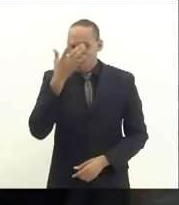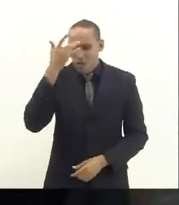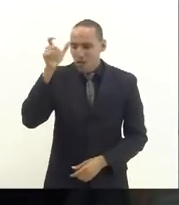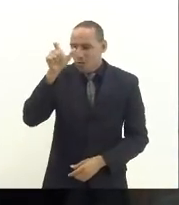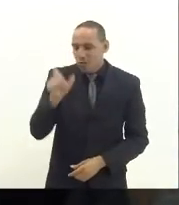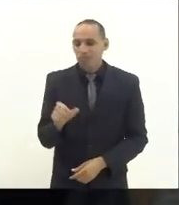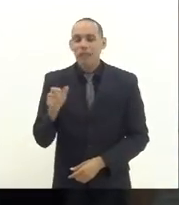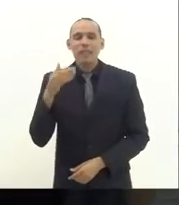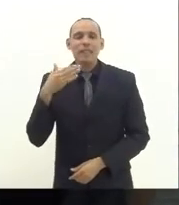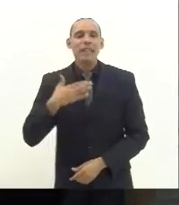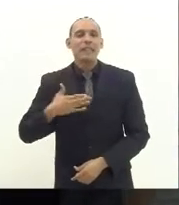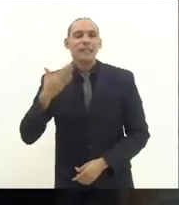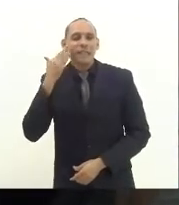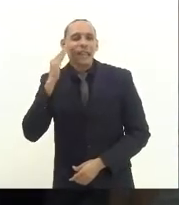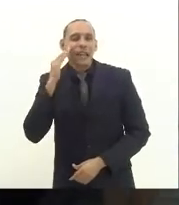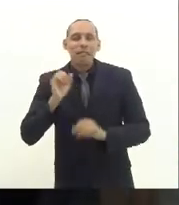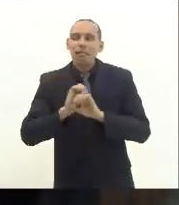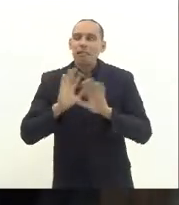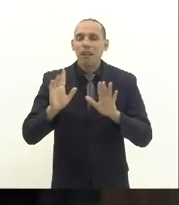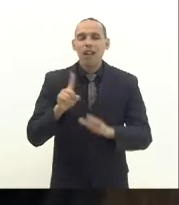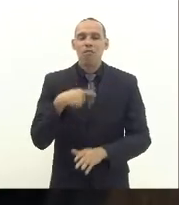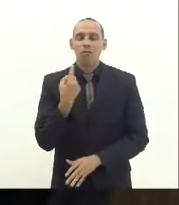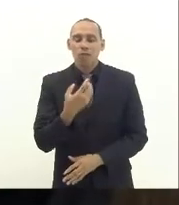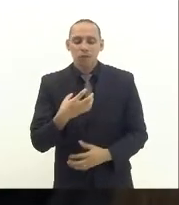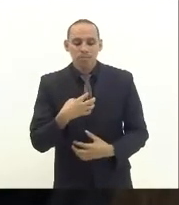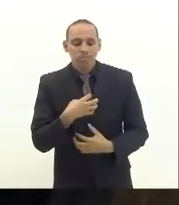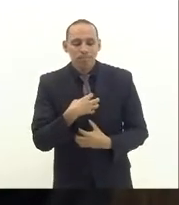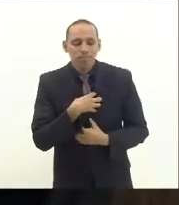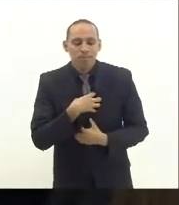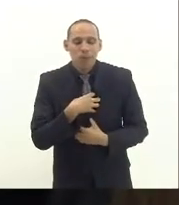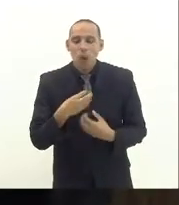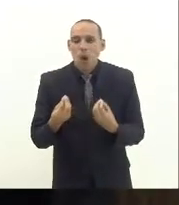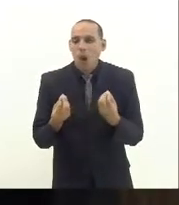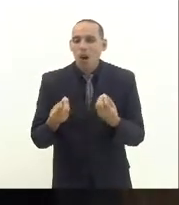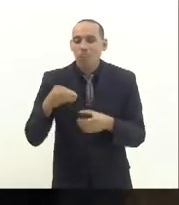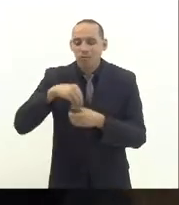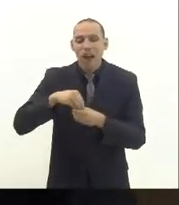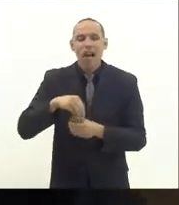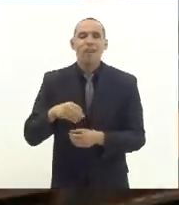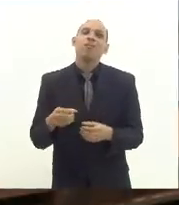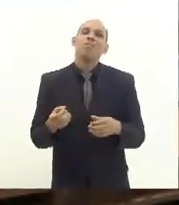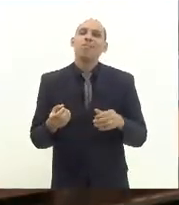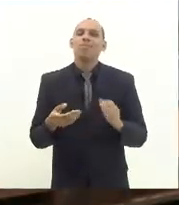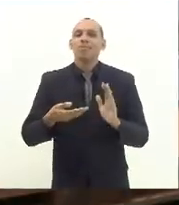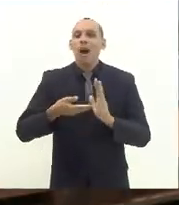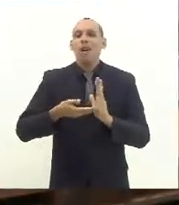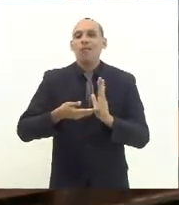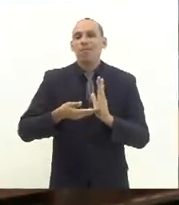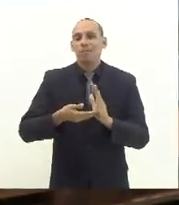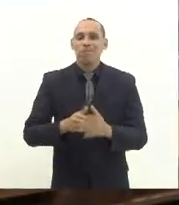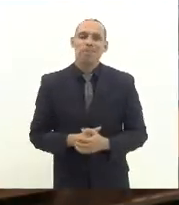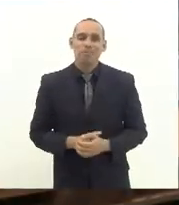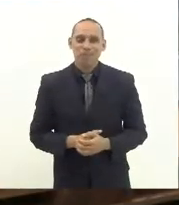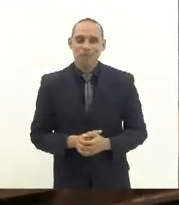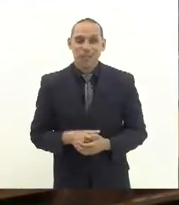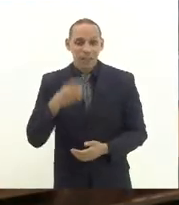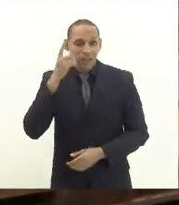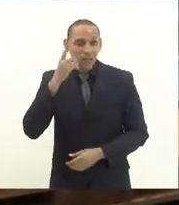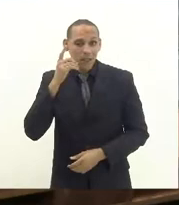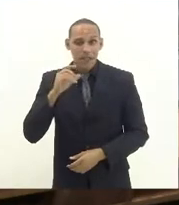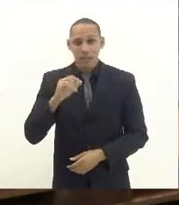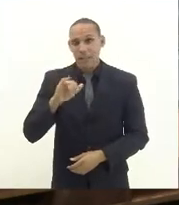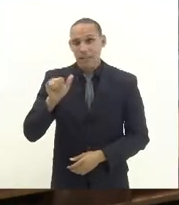a situação do Estado do Rio de Janeiro como precisamos no senado o deputado já